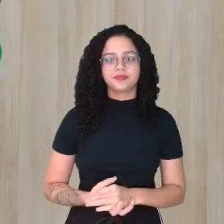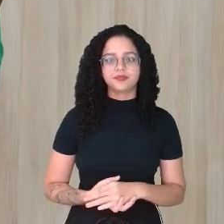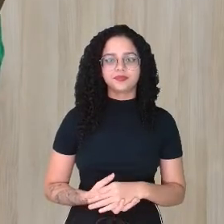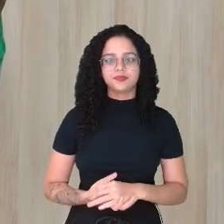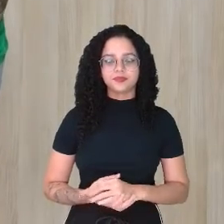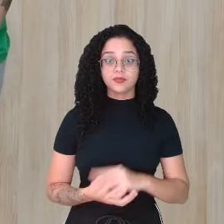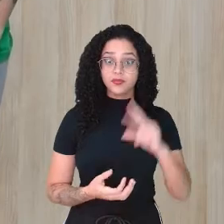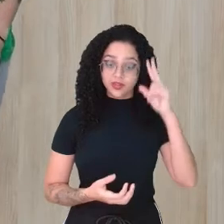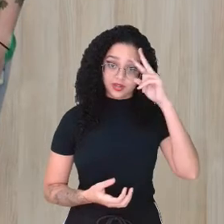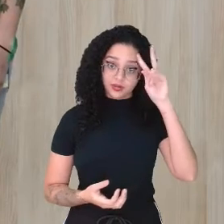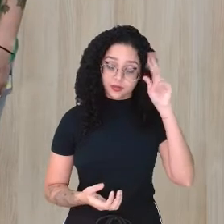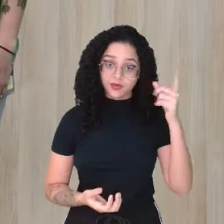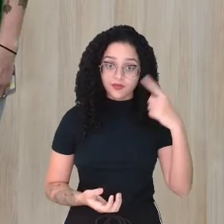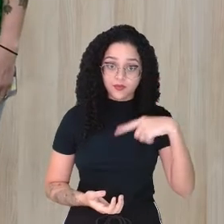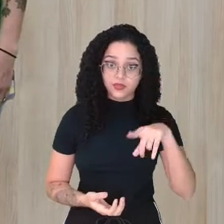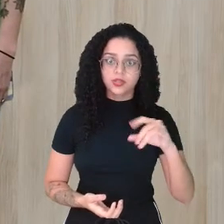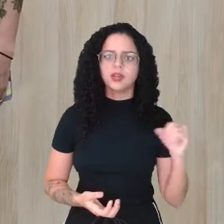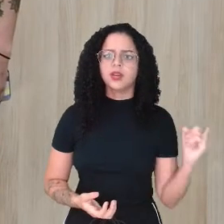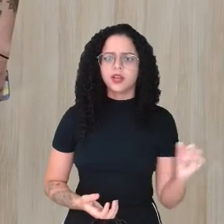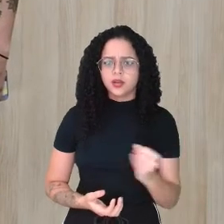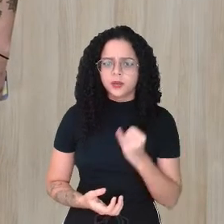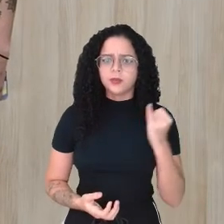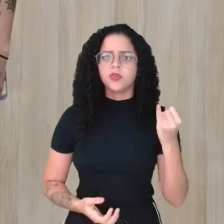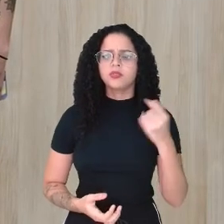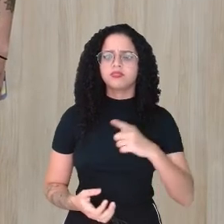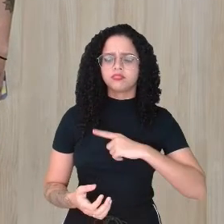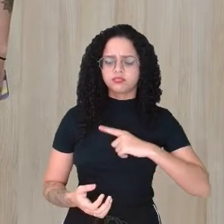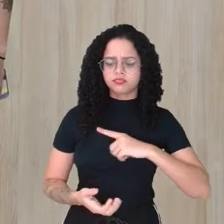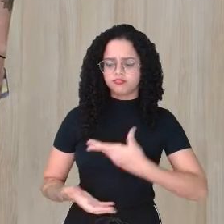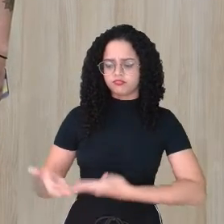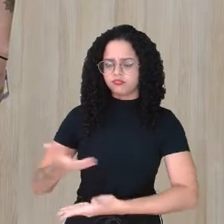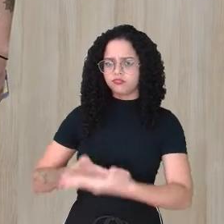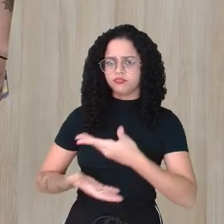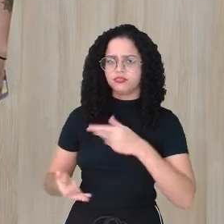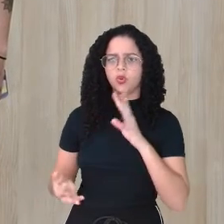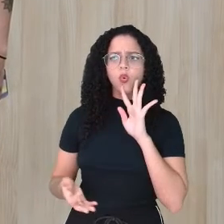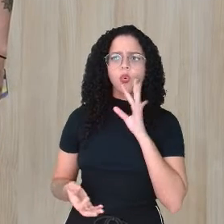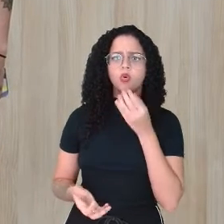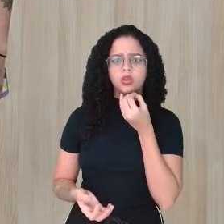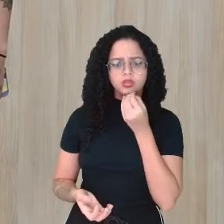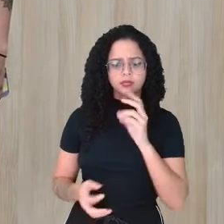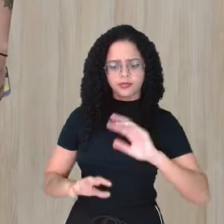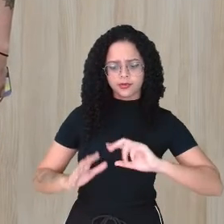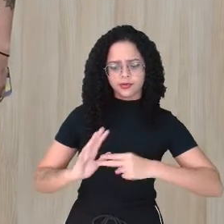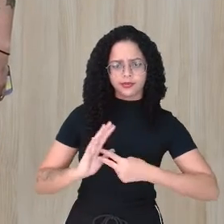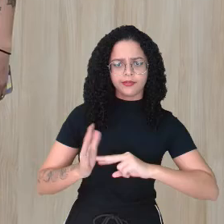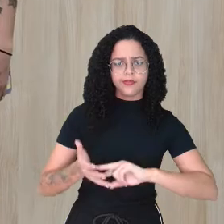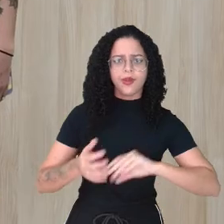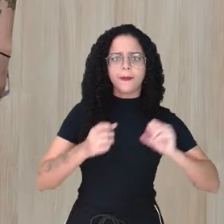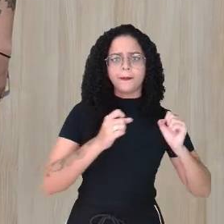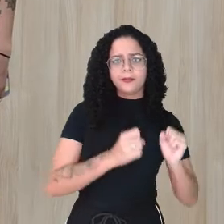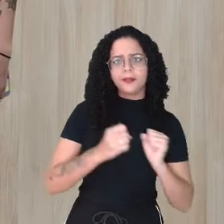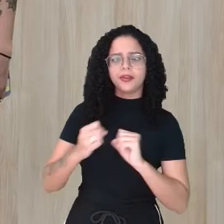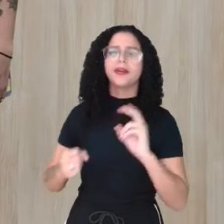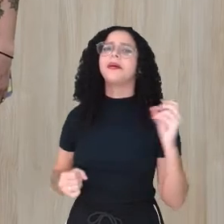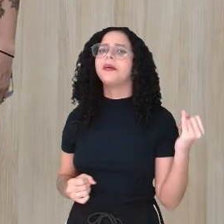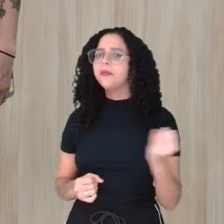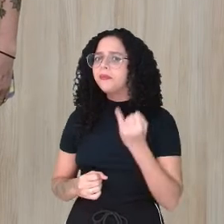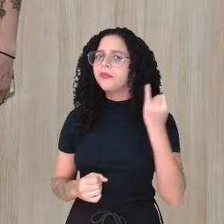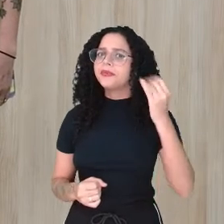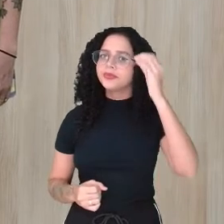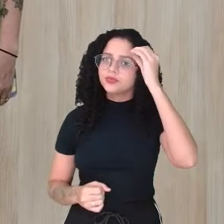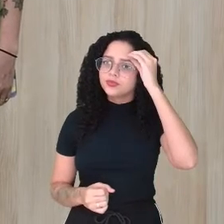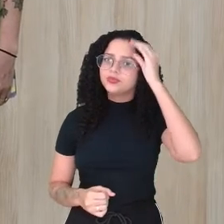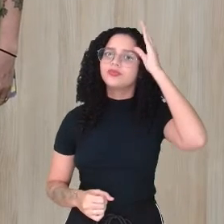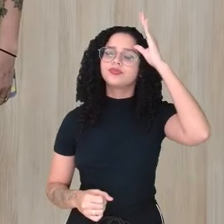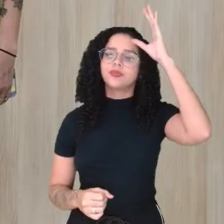Lembro a vocês, né, que é importante essa interação. Conhecimento é poder, né? É importante a gente ficar sabido,